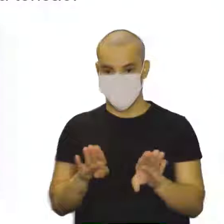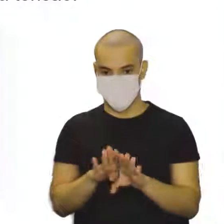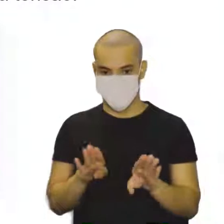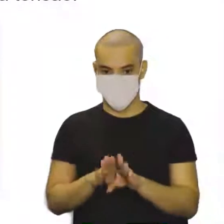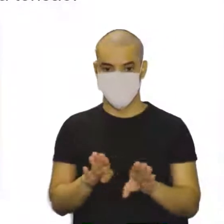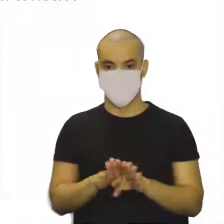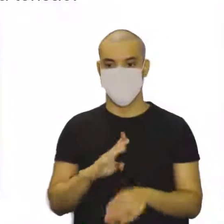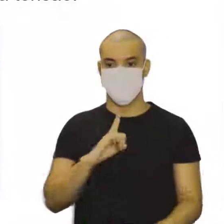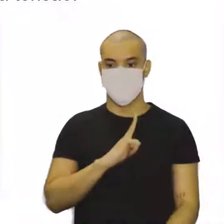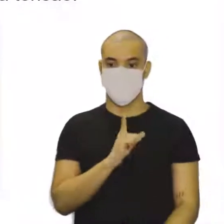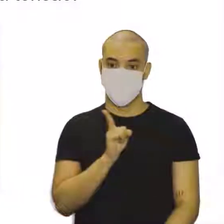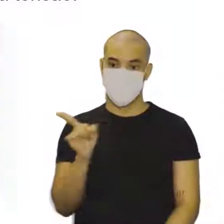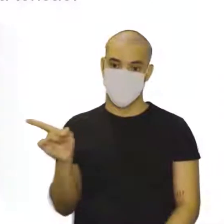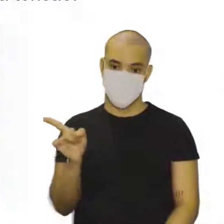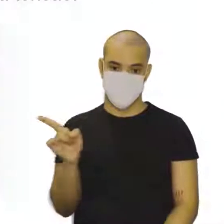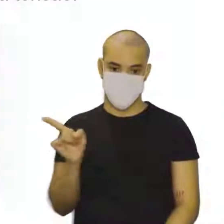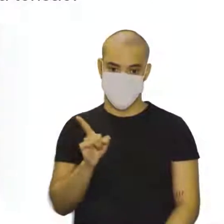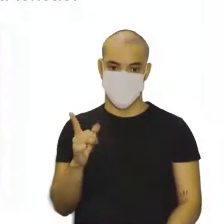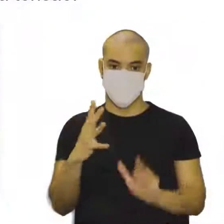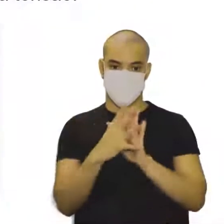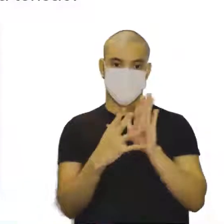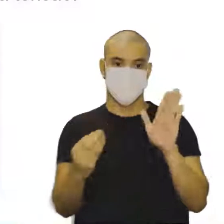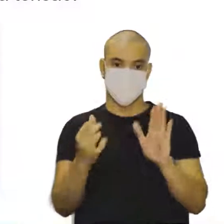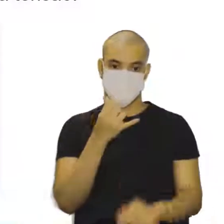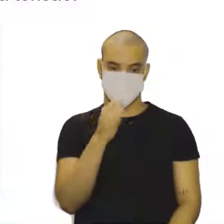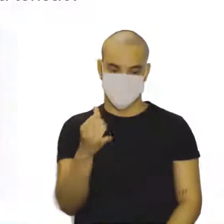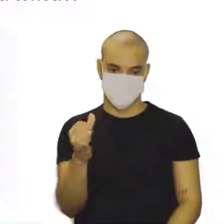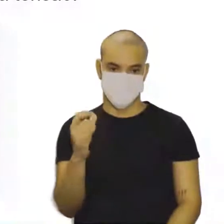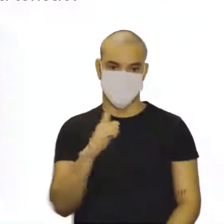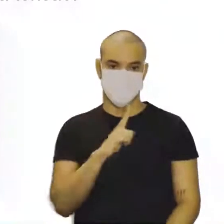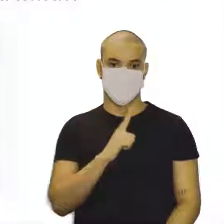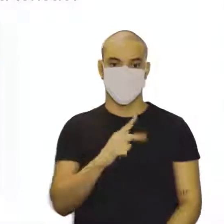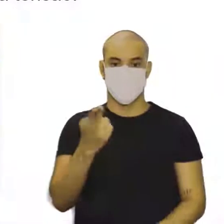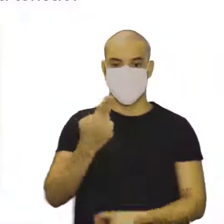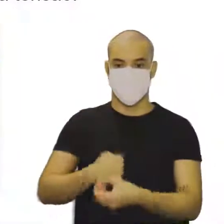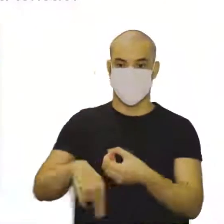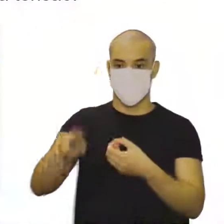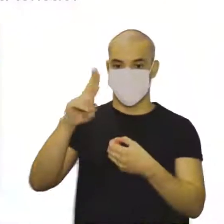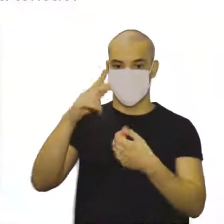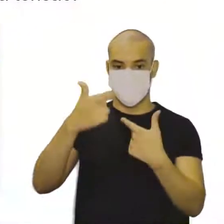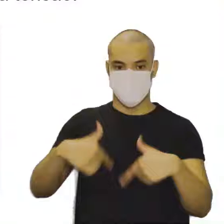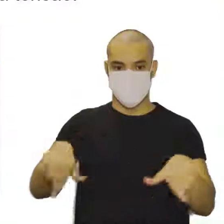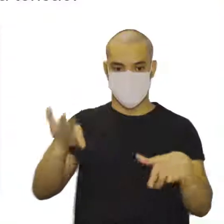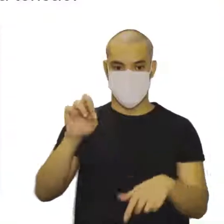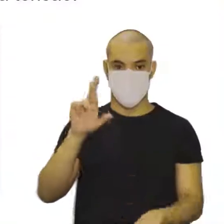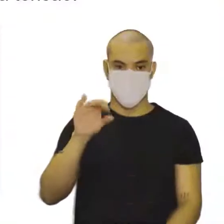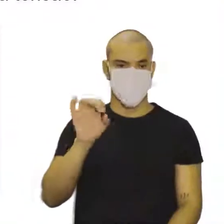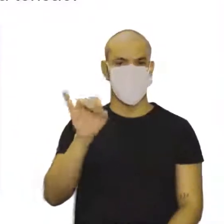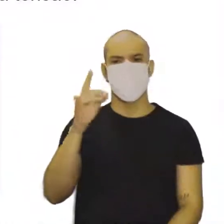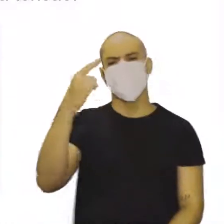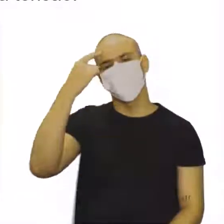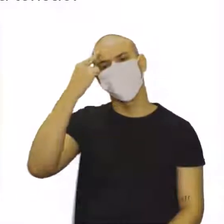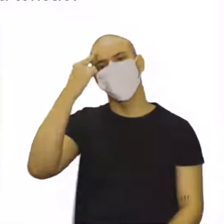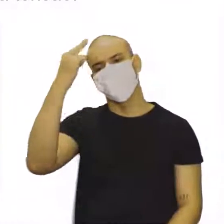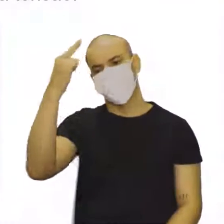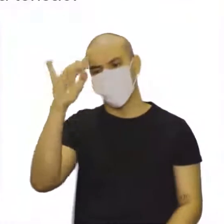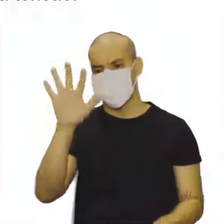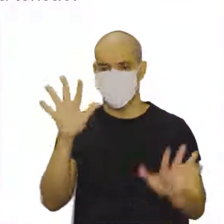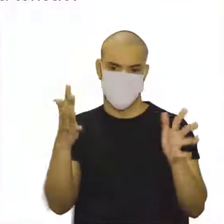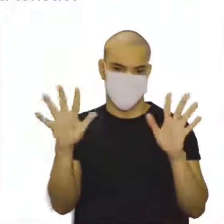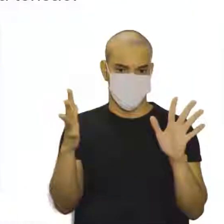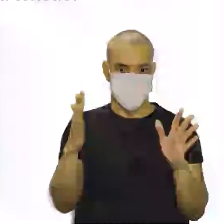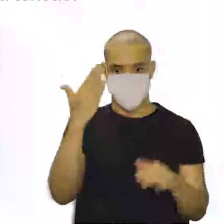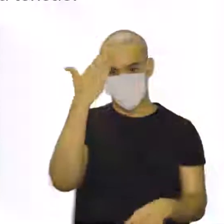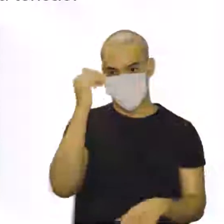concessionária aqui está o padrão de energia, aqui está o neutro, então eu só coloquei, só para vocês terem ideia aqui,